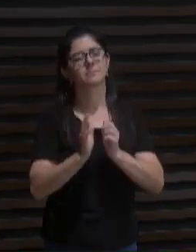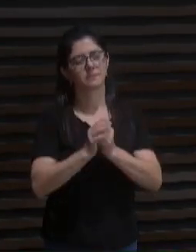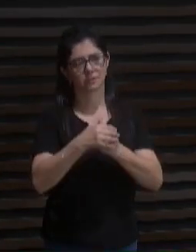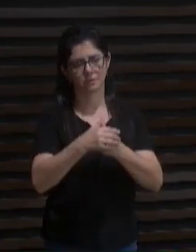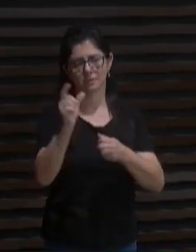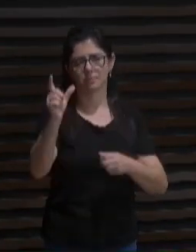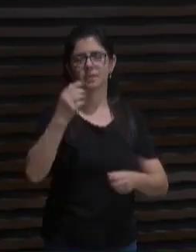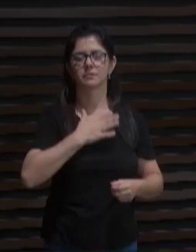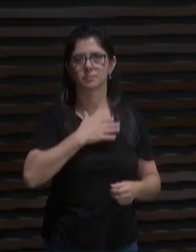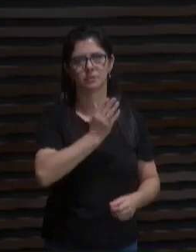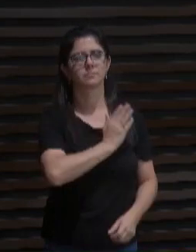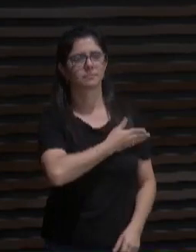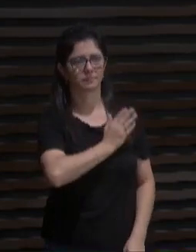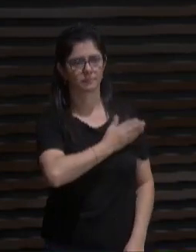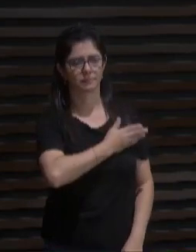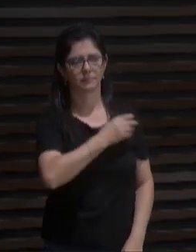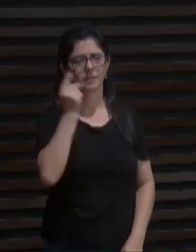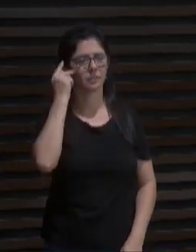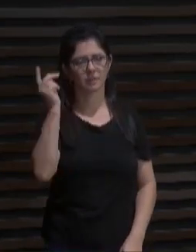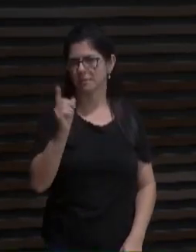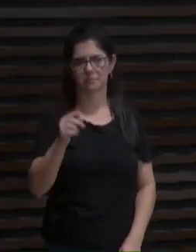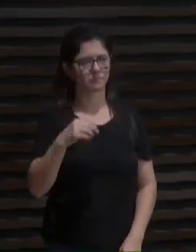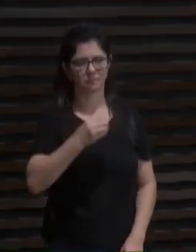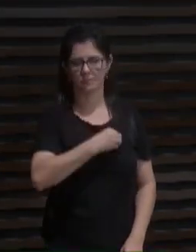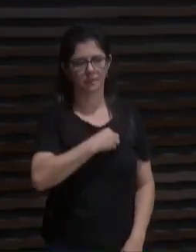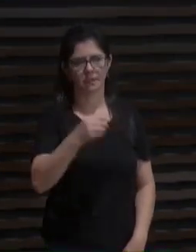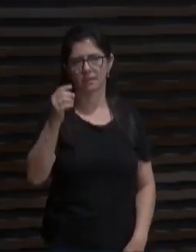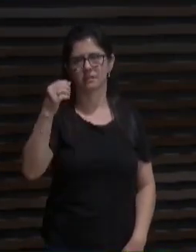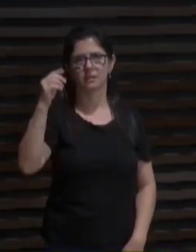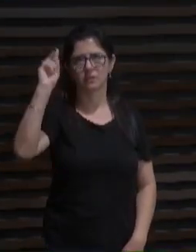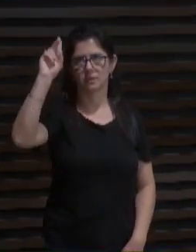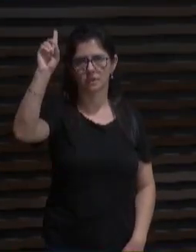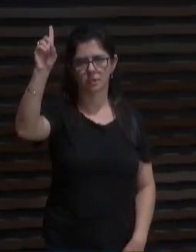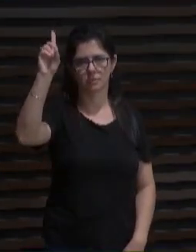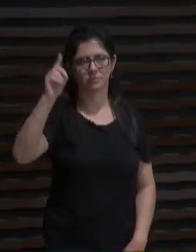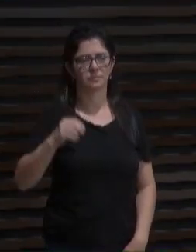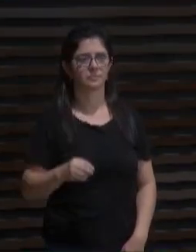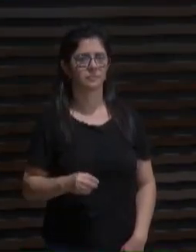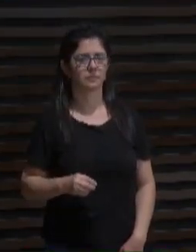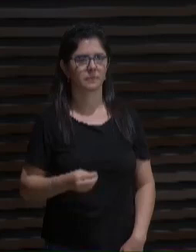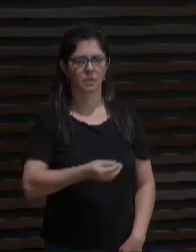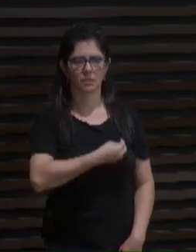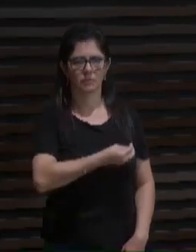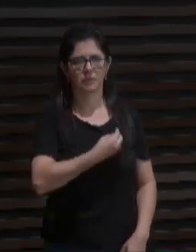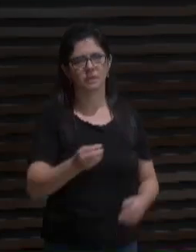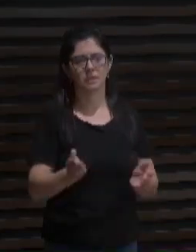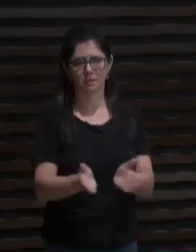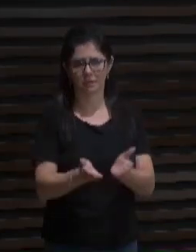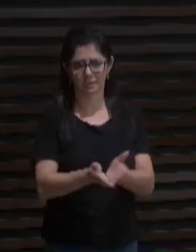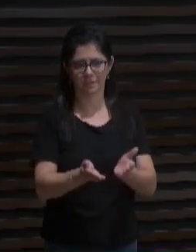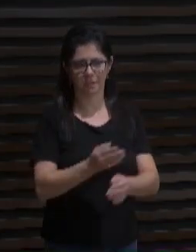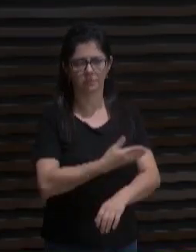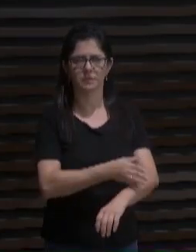meu coração para não pecar contra ti. Meu irmão, é isso. Vida cristã, na prática. E nós vamos viver